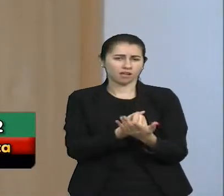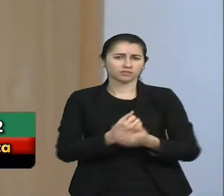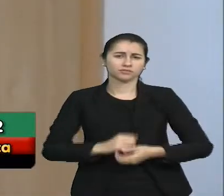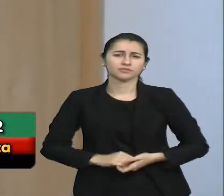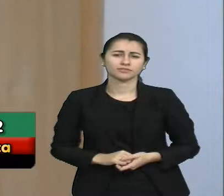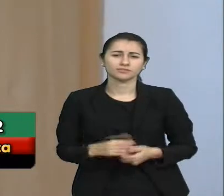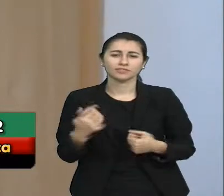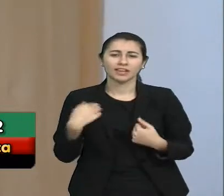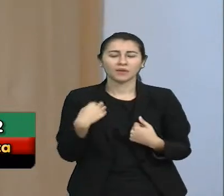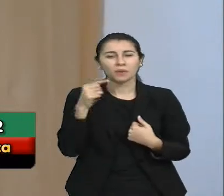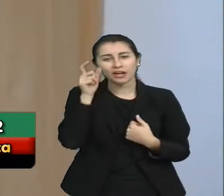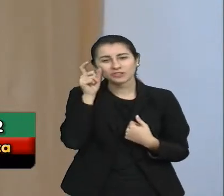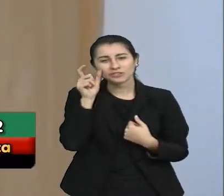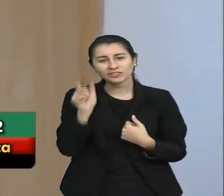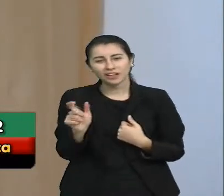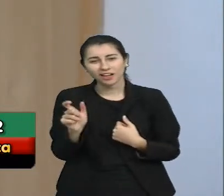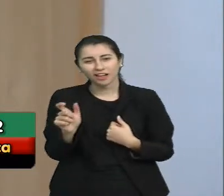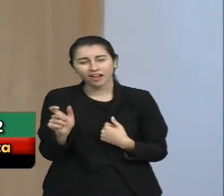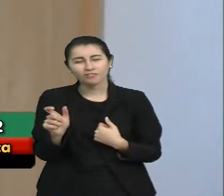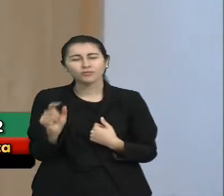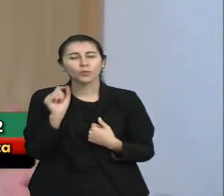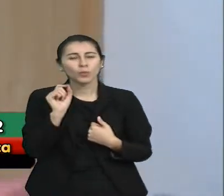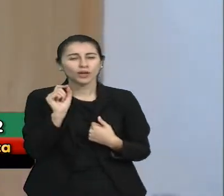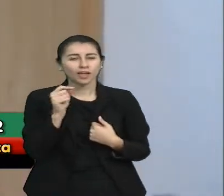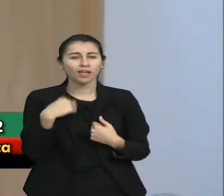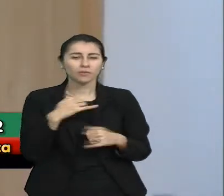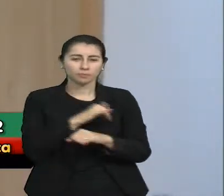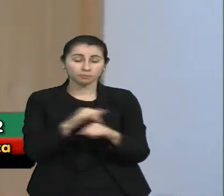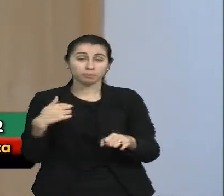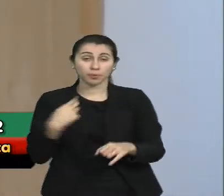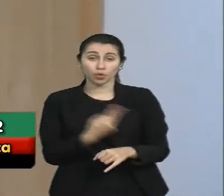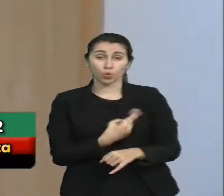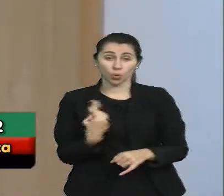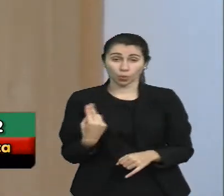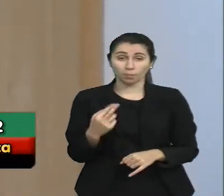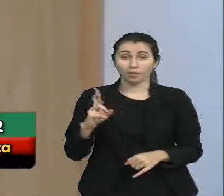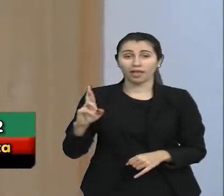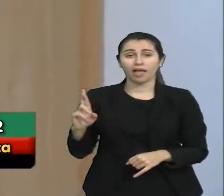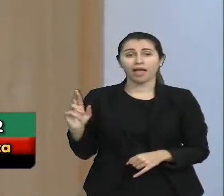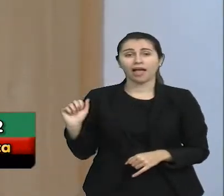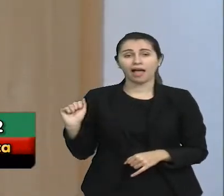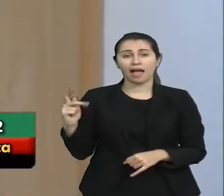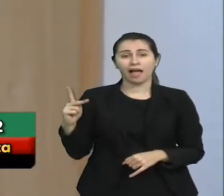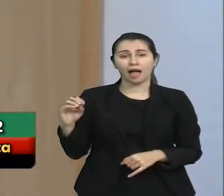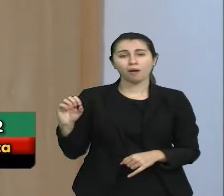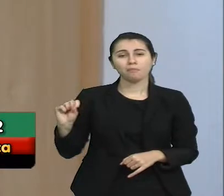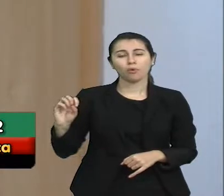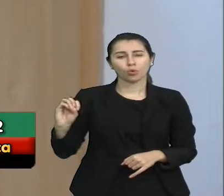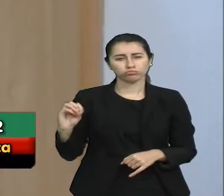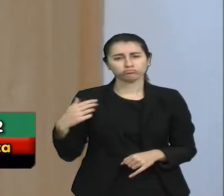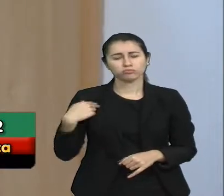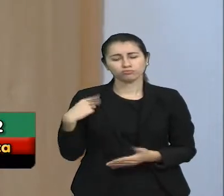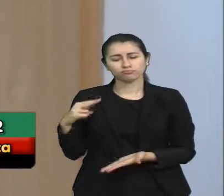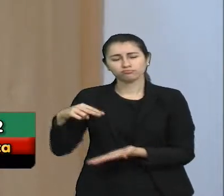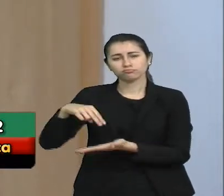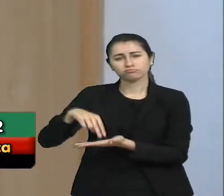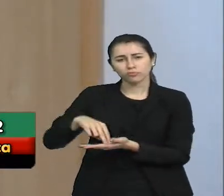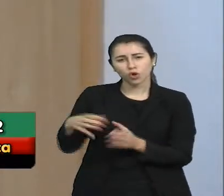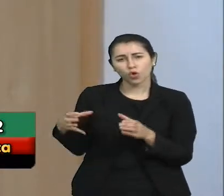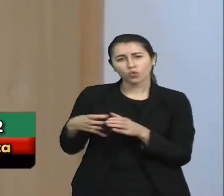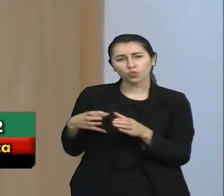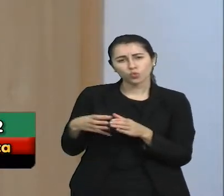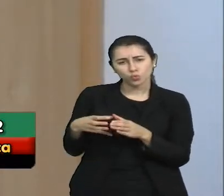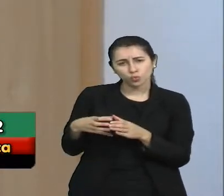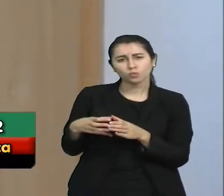Eu acho interessante, eu gostaria de compartilhar. Então, meu nome é Raposo, eu represento a USE, que é a União das Sociedades Espíritas de